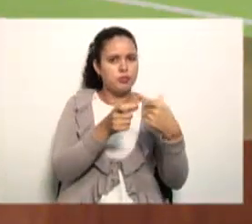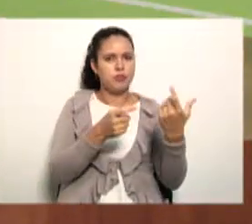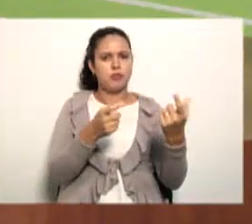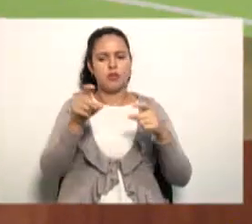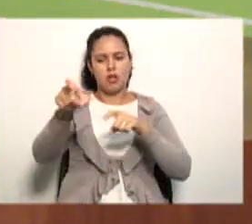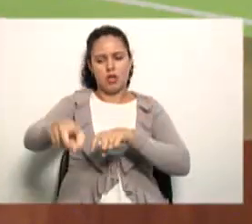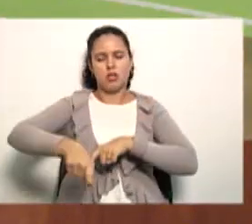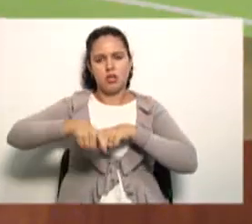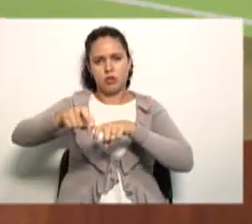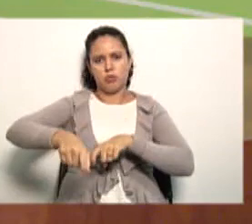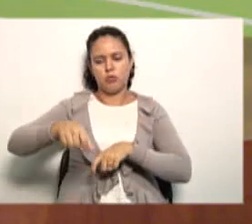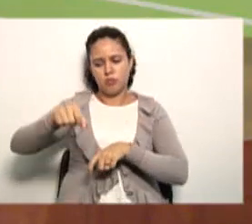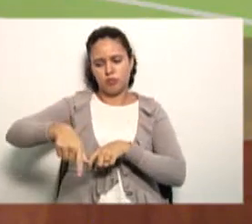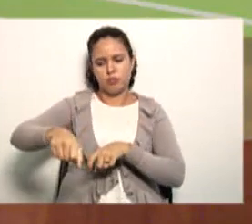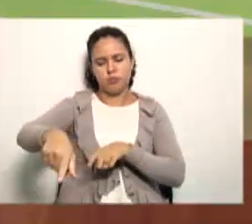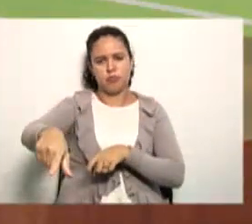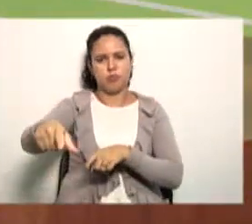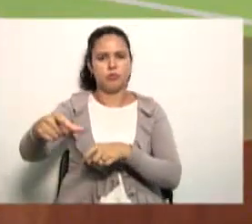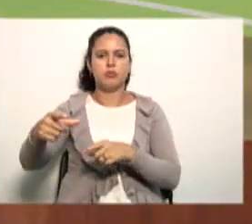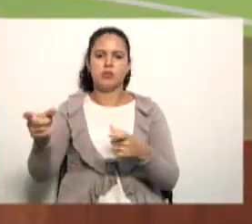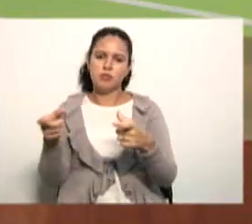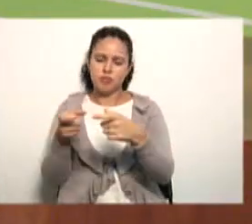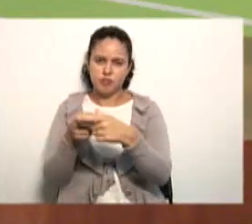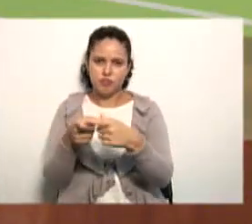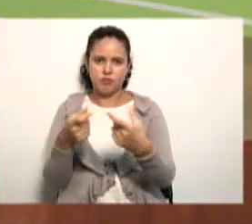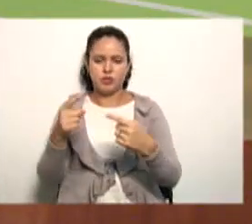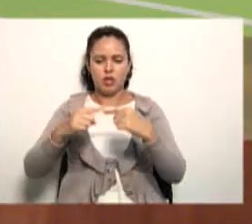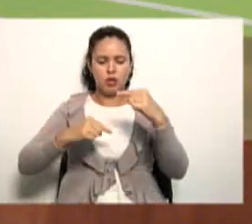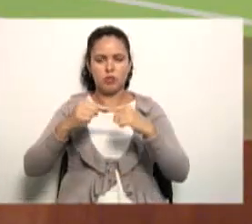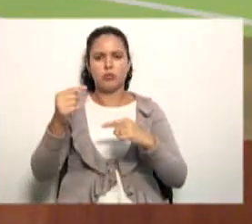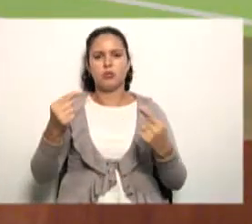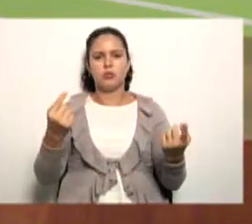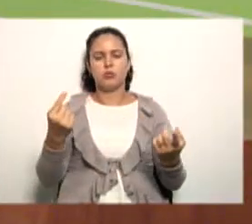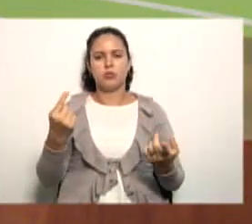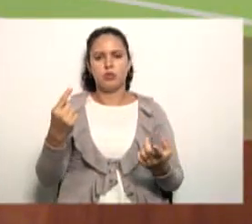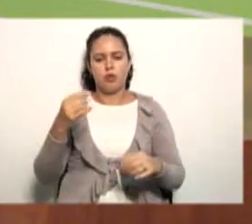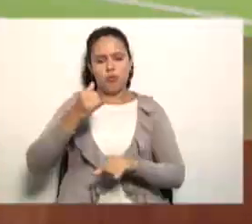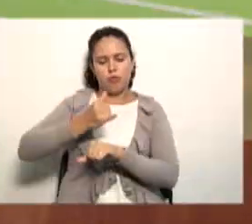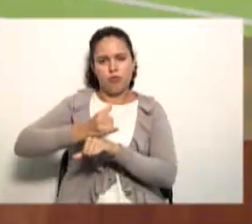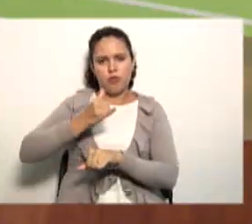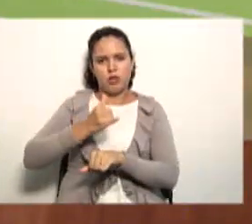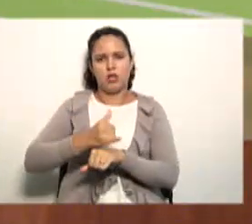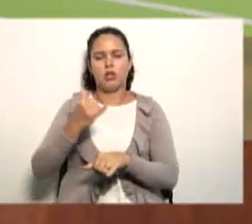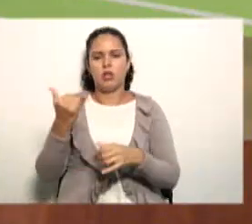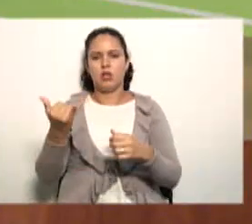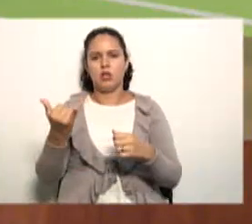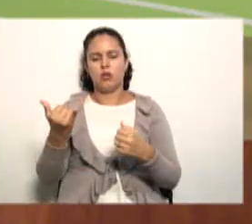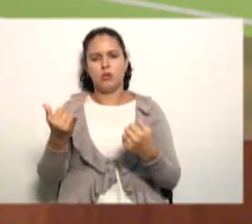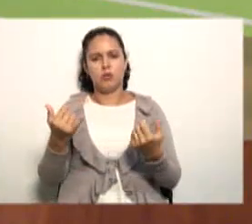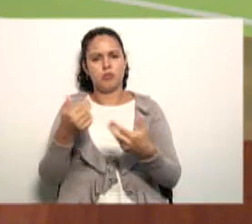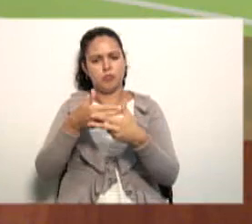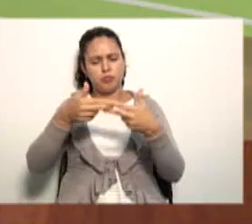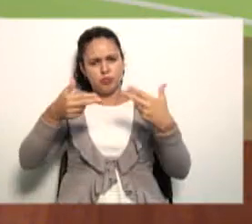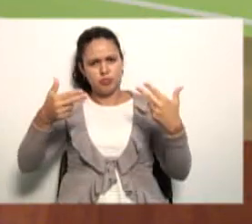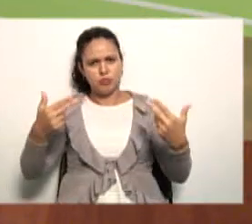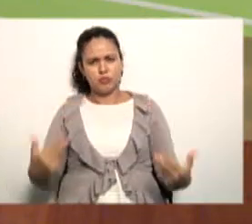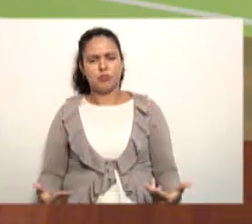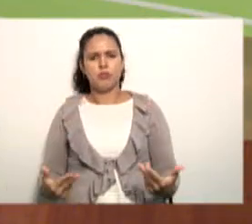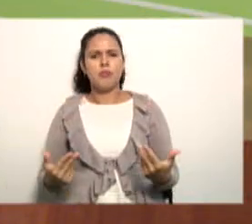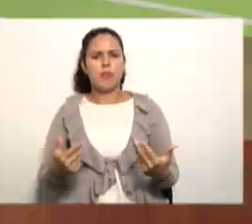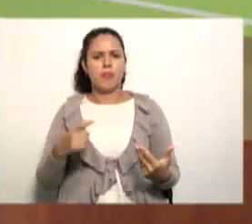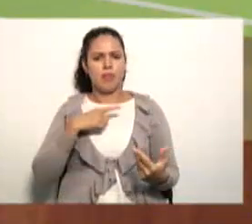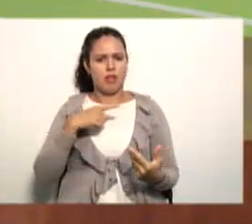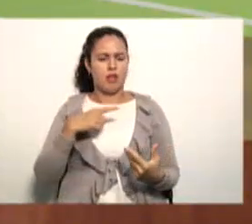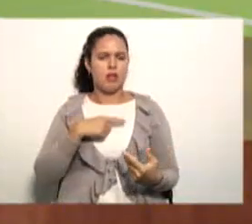escassos? Sim, são escassos. Recursos como minérios de ferro, como metais, que tem tanto aqui em